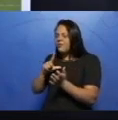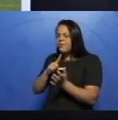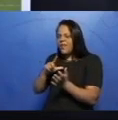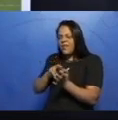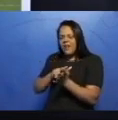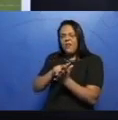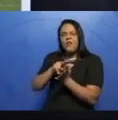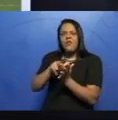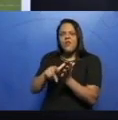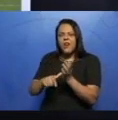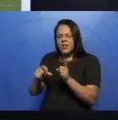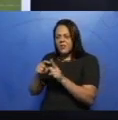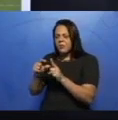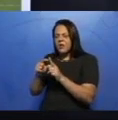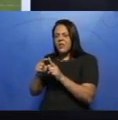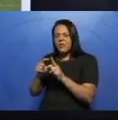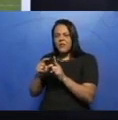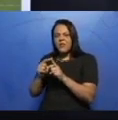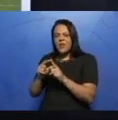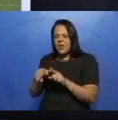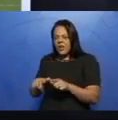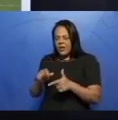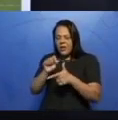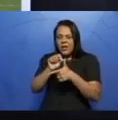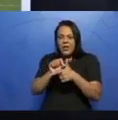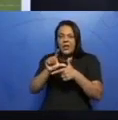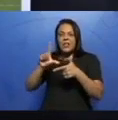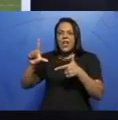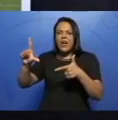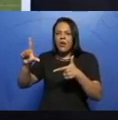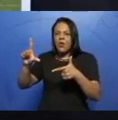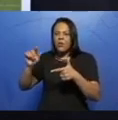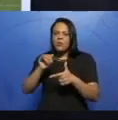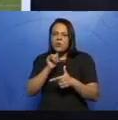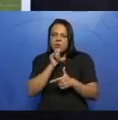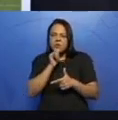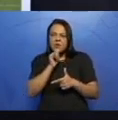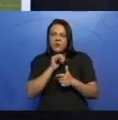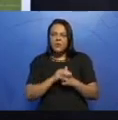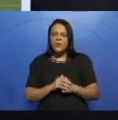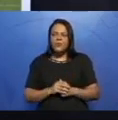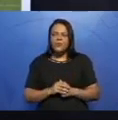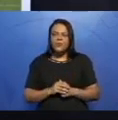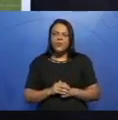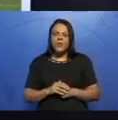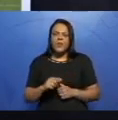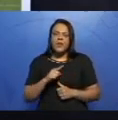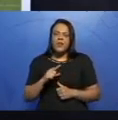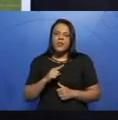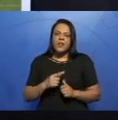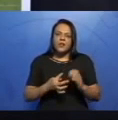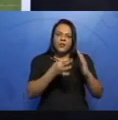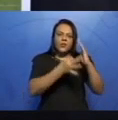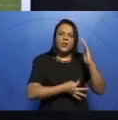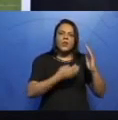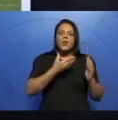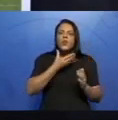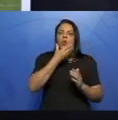outras palavras que denotam esse grau. Exemplo, aqui nós temos um